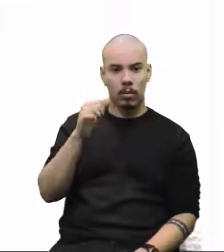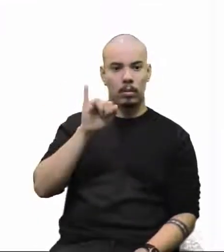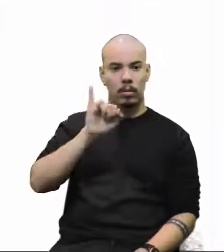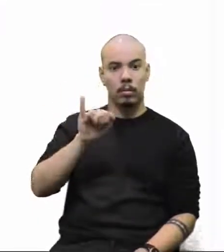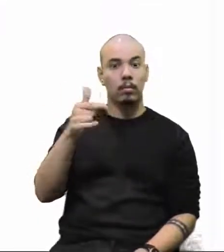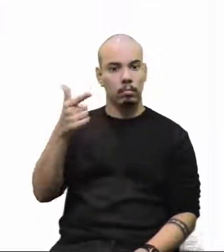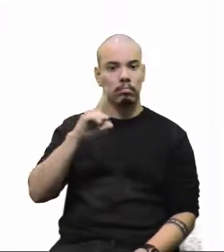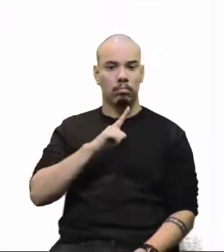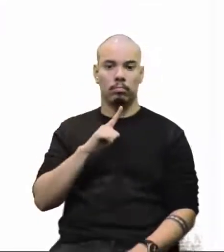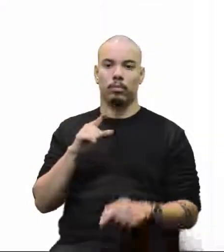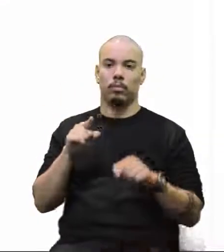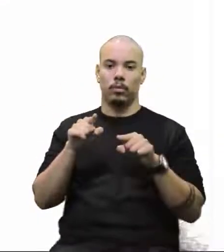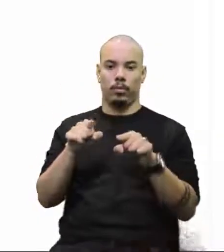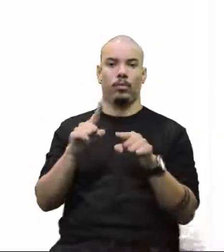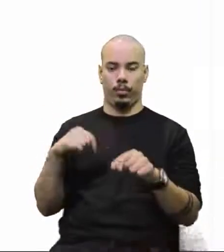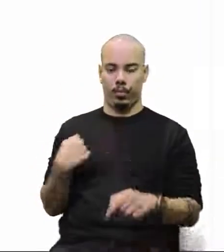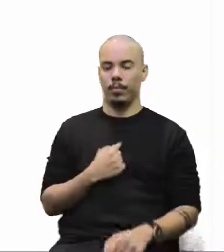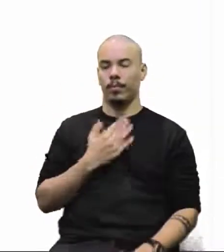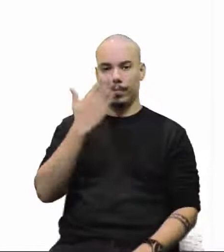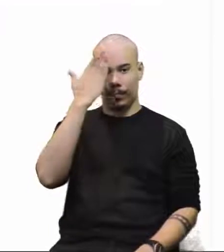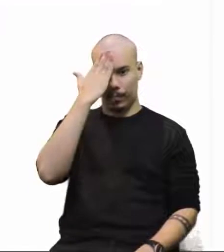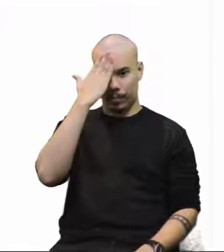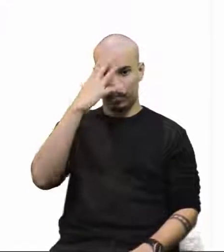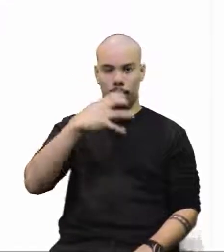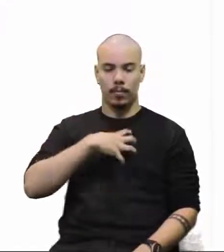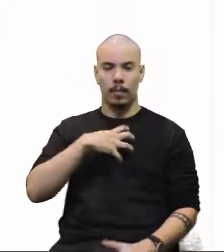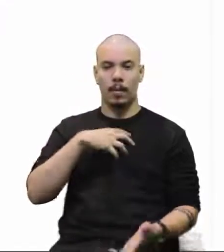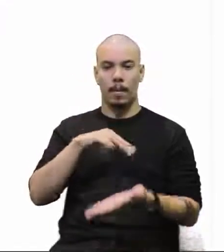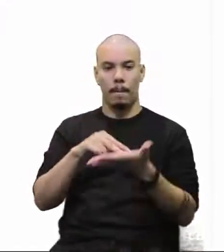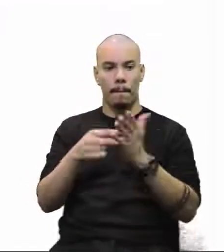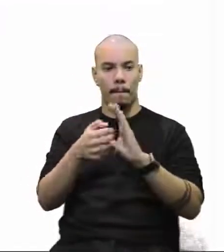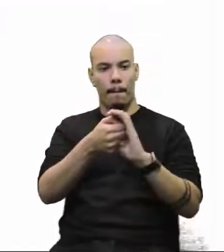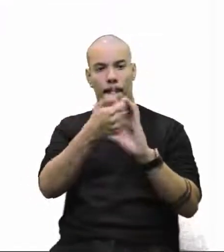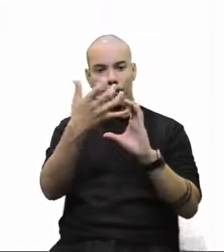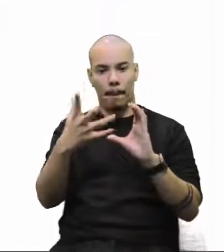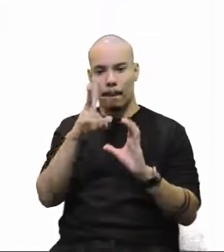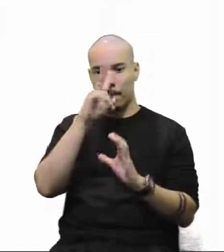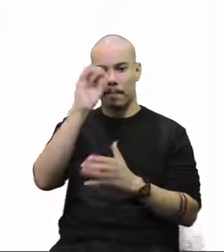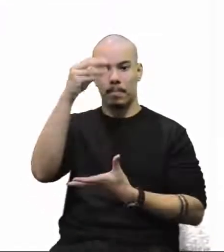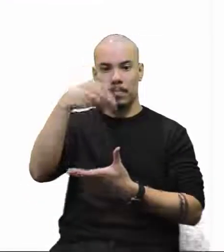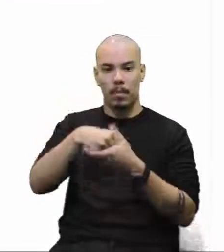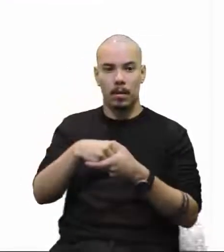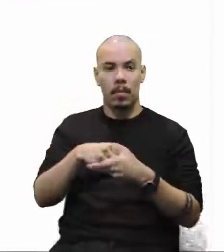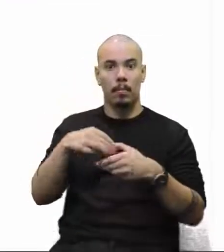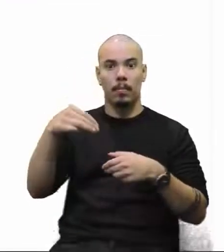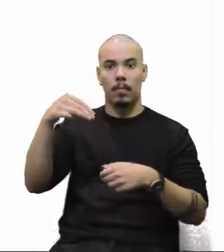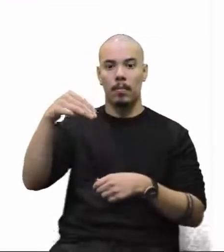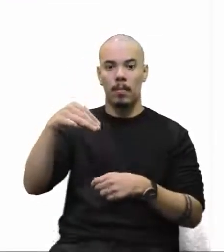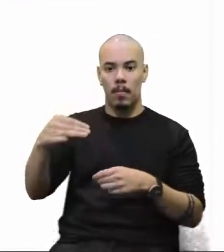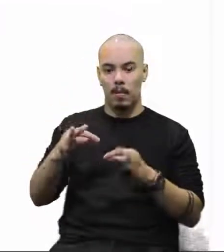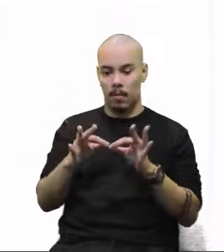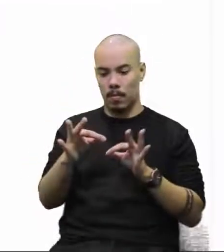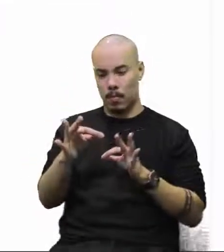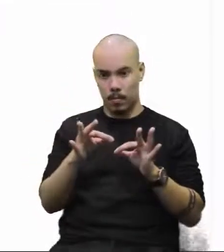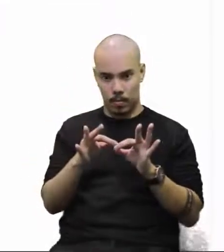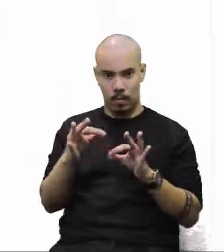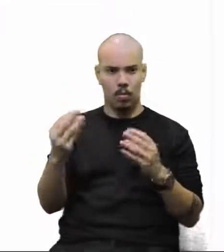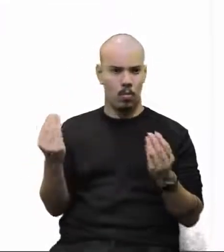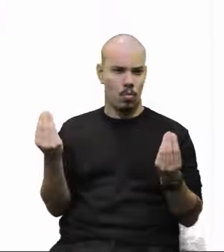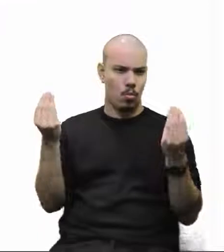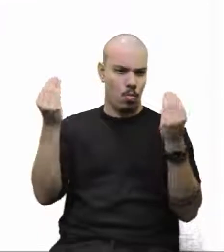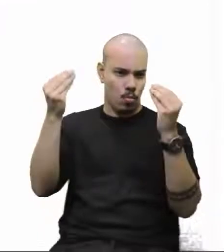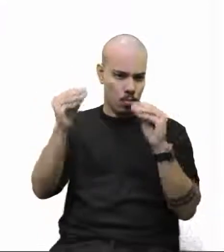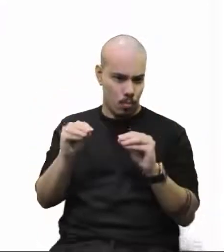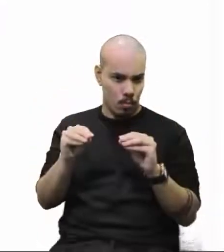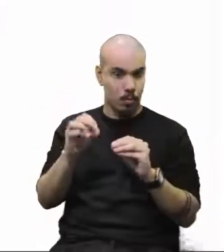nós já sabemos, né? Tiver o mesmo sentido. Caracteriza a força magnética nos condutores por metro de comprimento. Mas vamos representar, né? Só para...